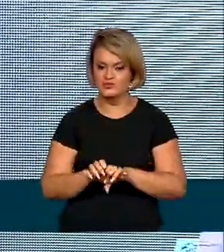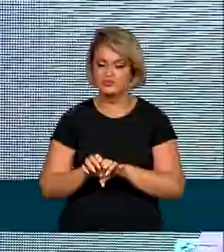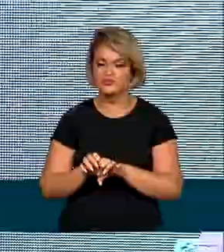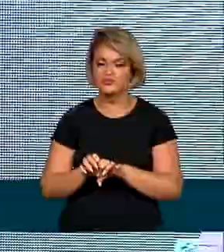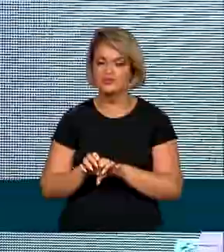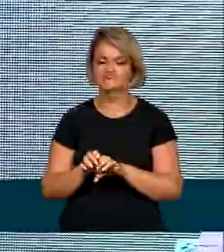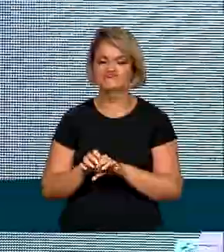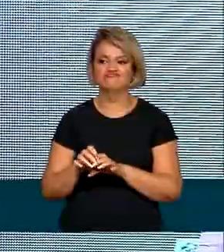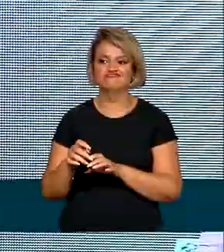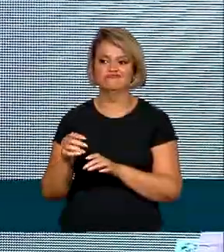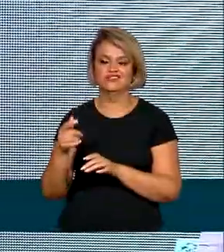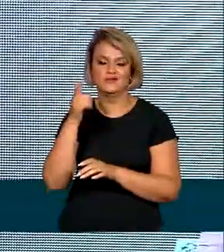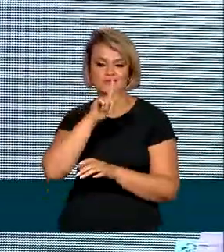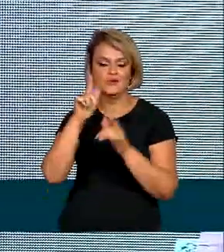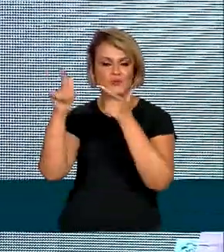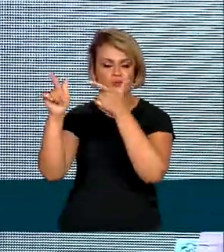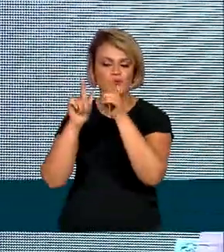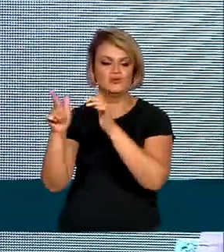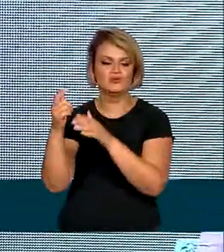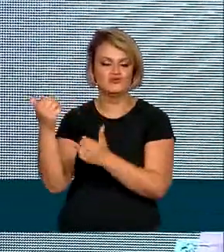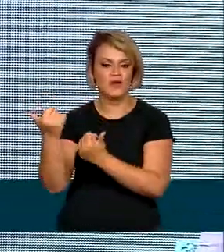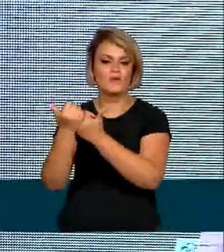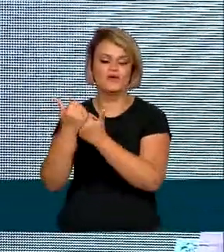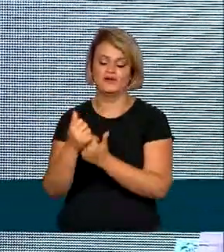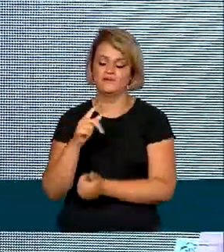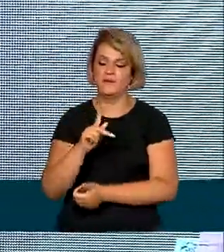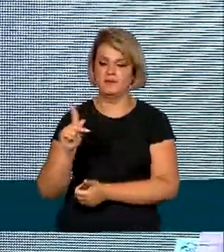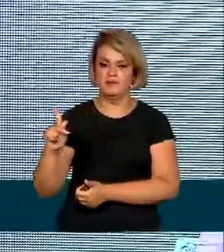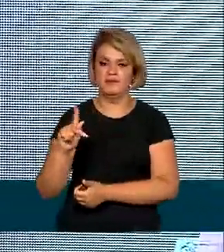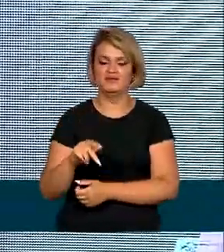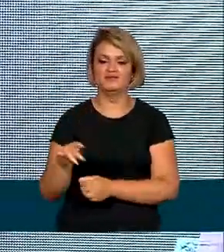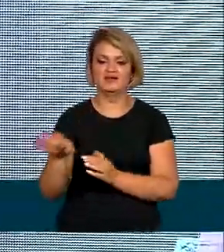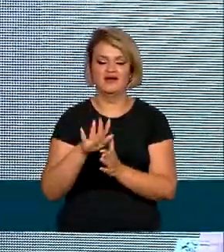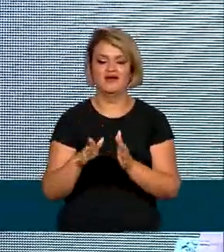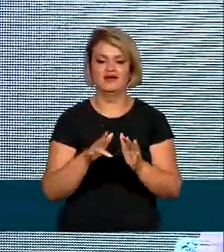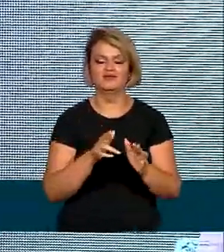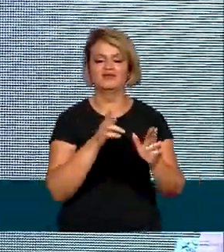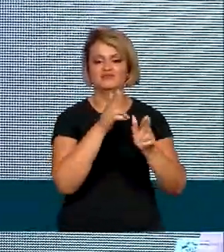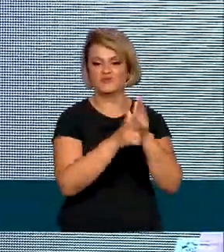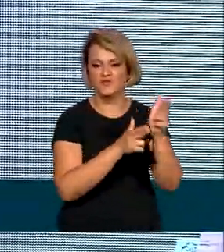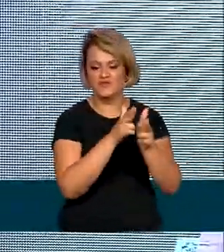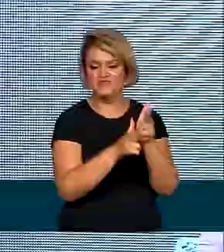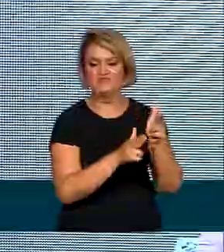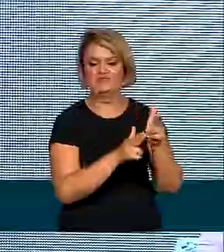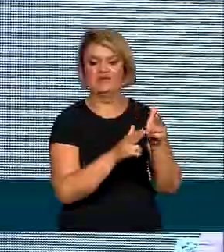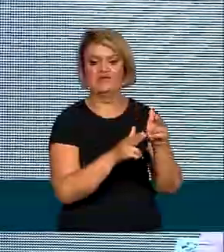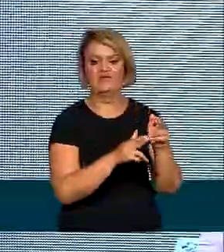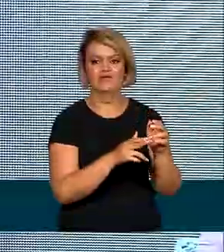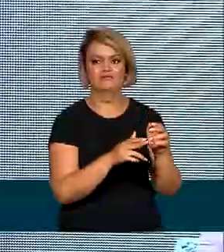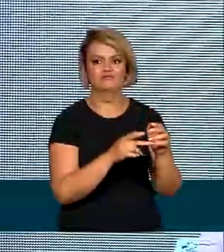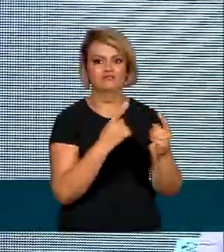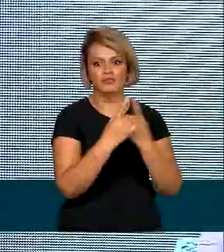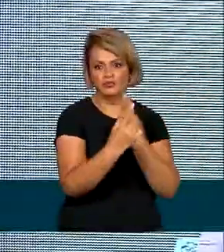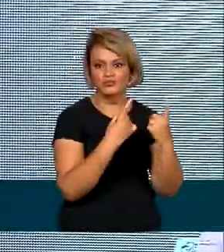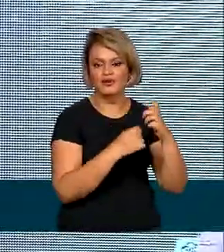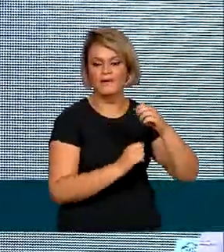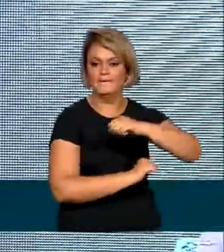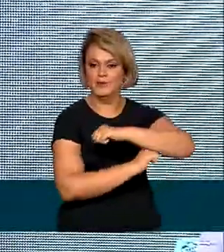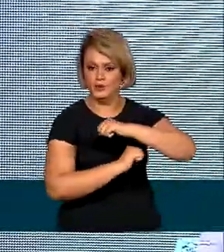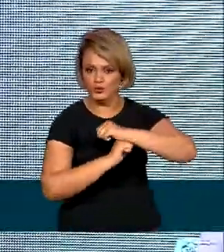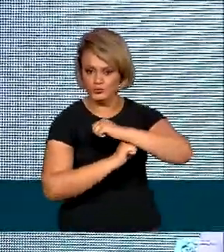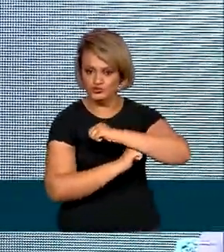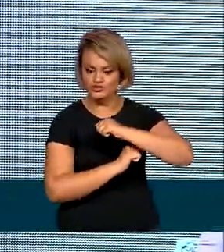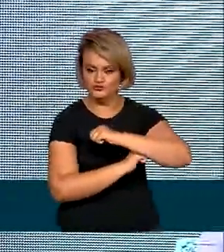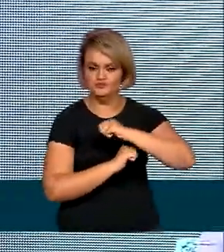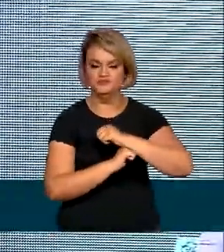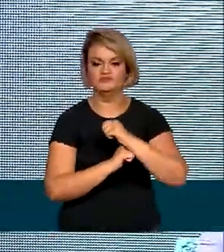concessão patrocinada de PPP de rodovia de ponte enfim e nós